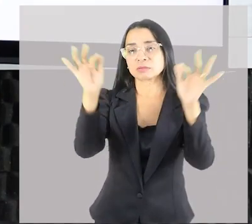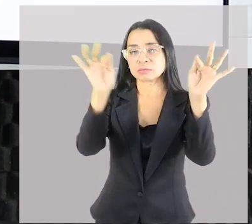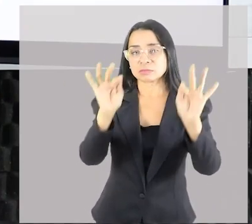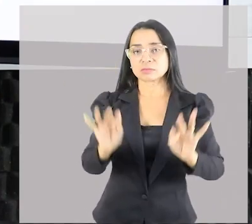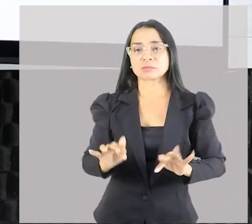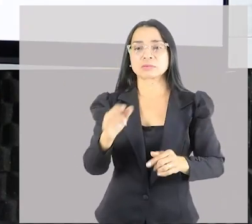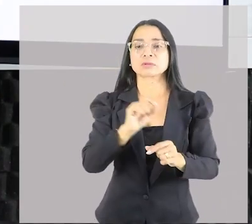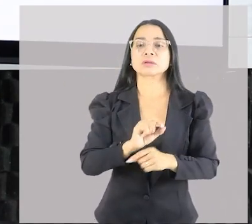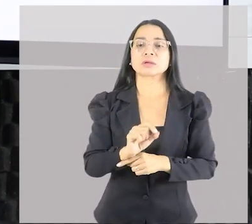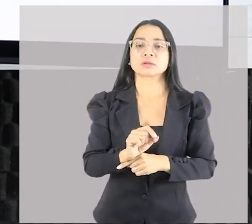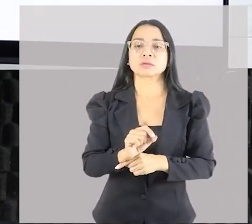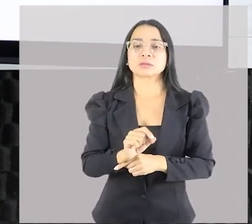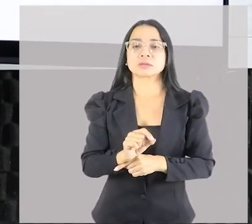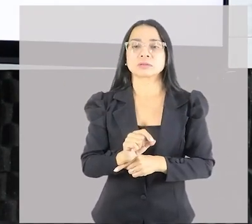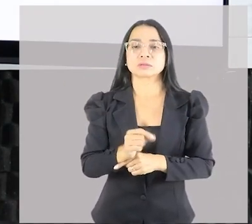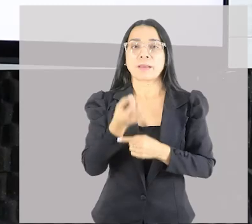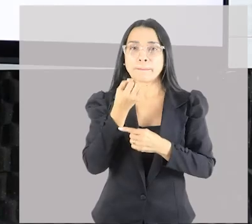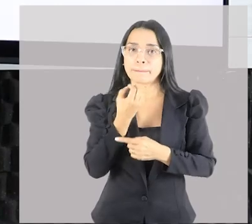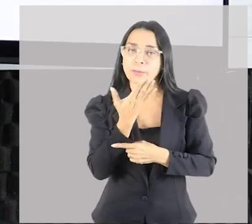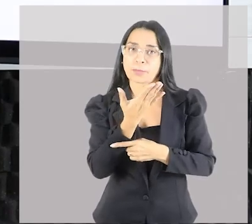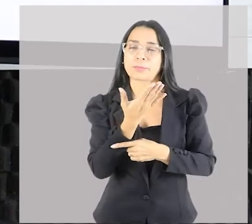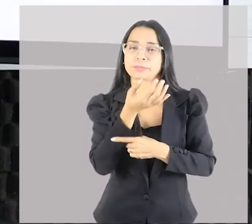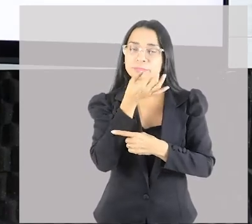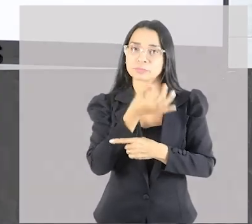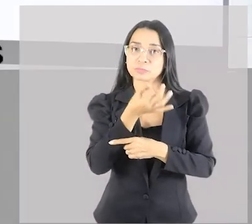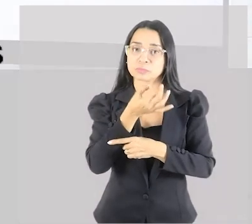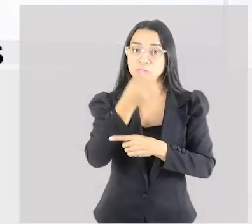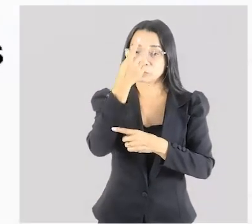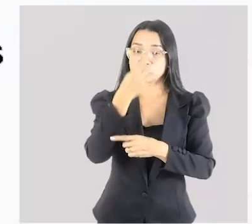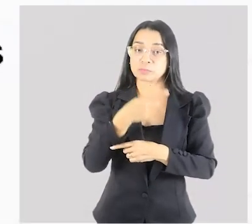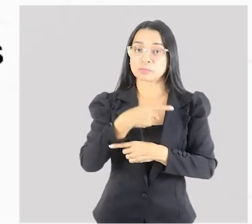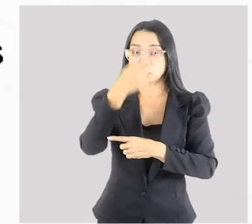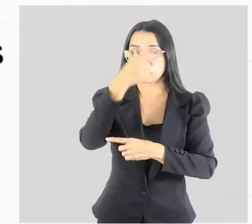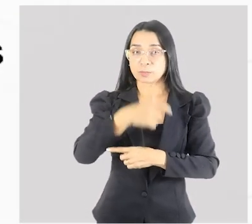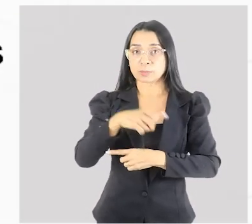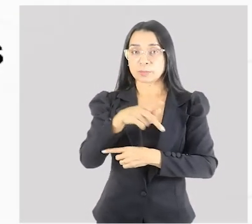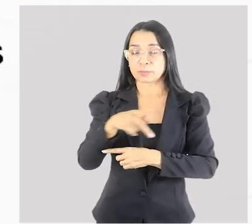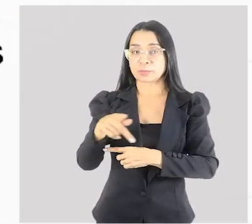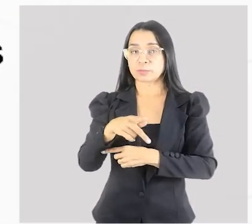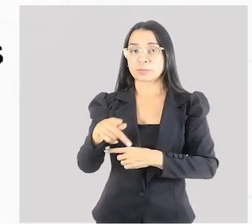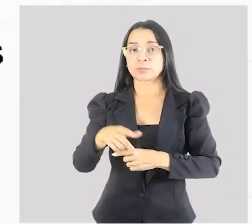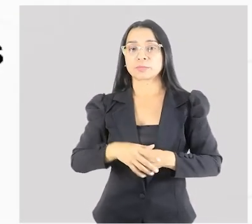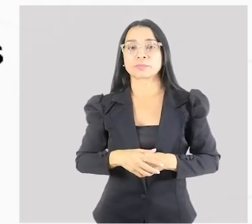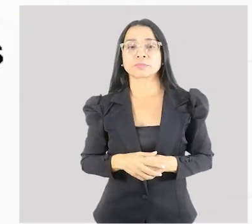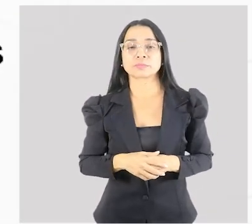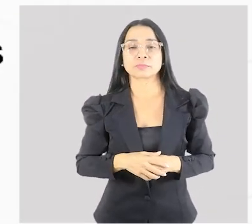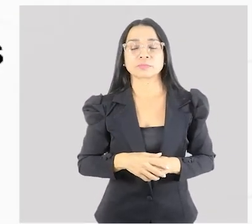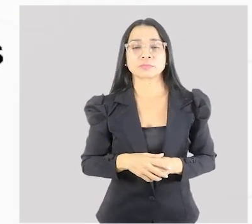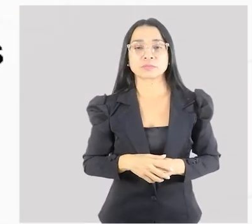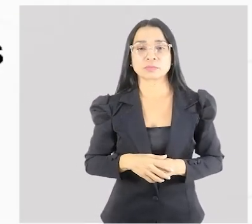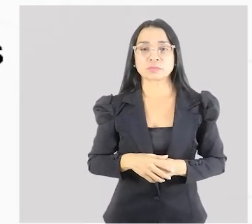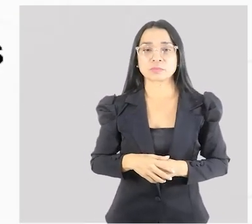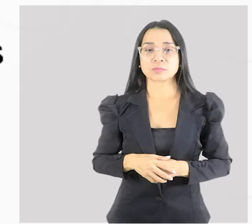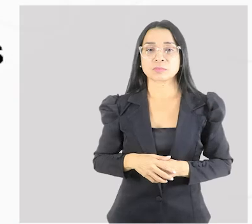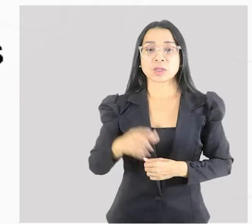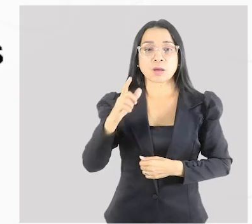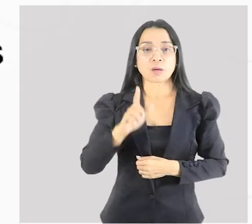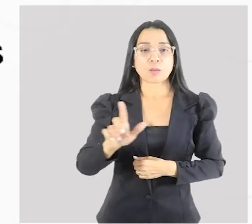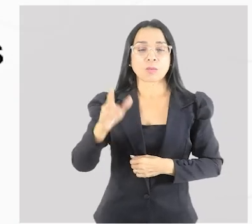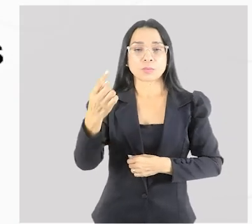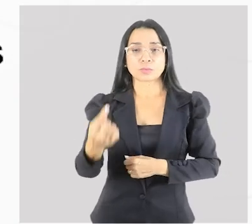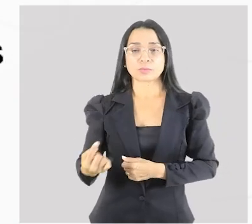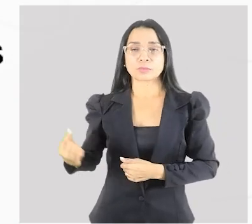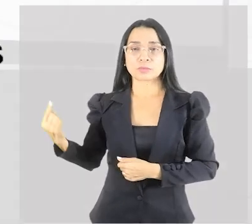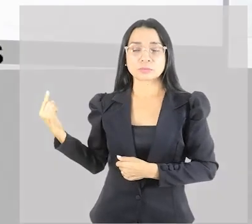felicidade, né? E eu vou ser bem sincero, é muito bom. Terceiro tipo de sotaque, o sotaque de orquestra.